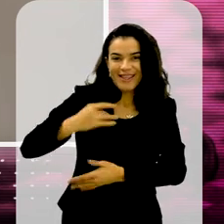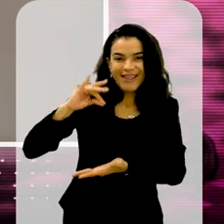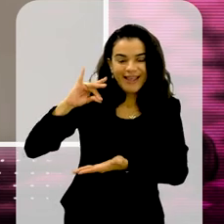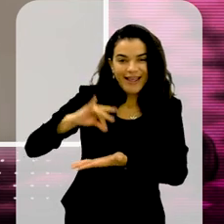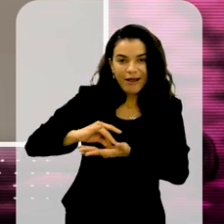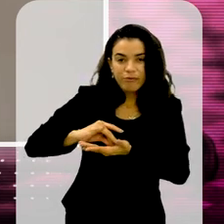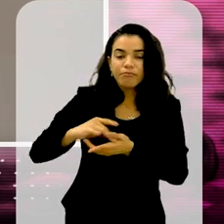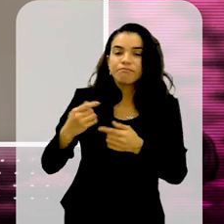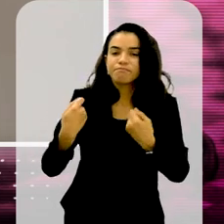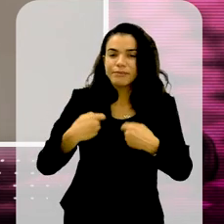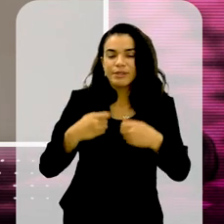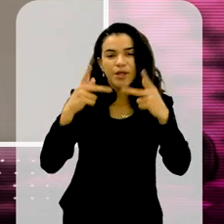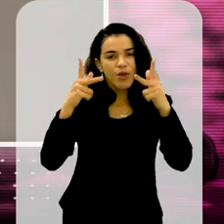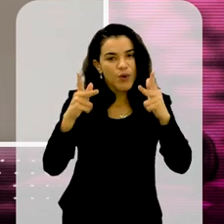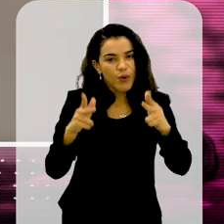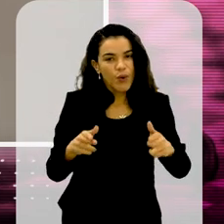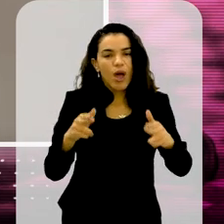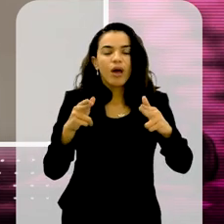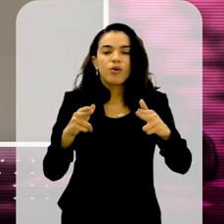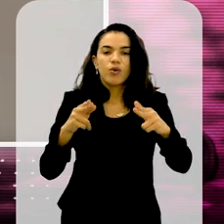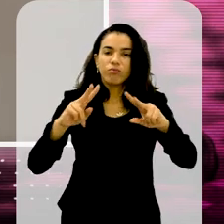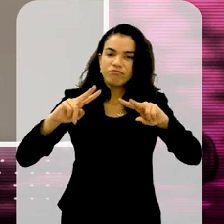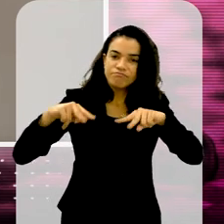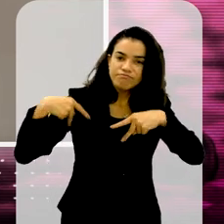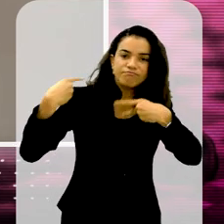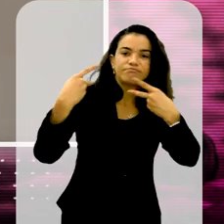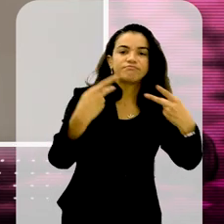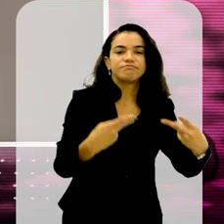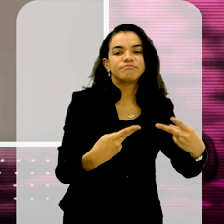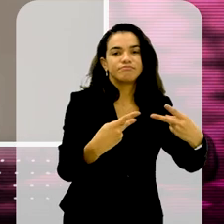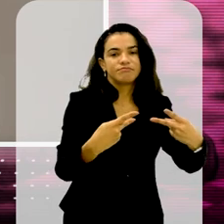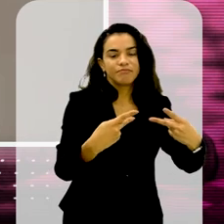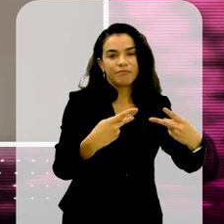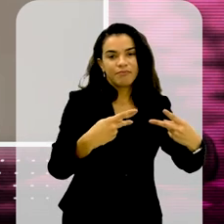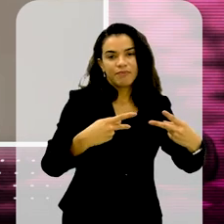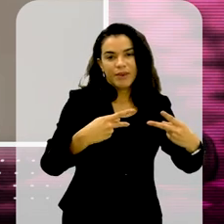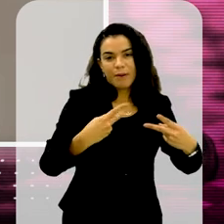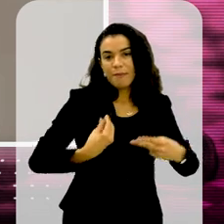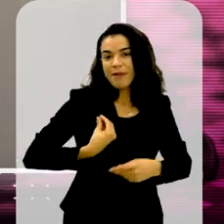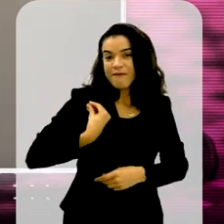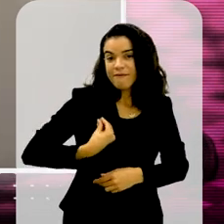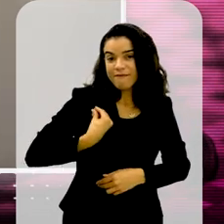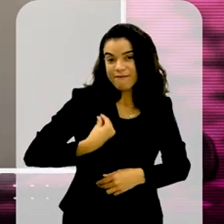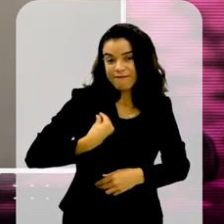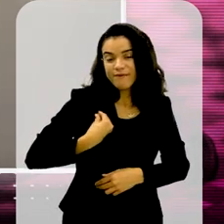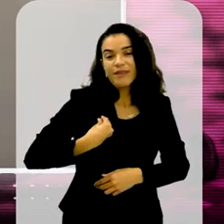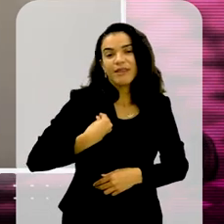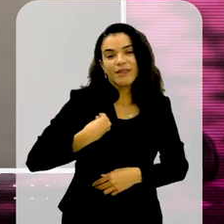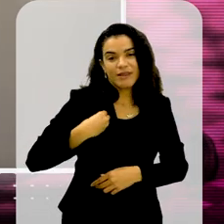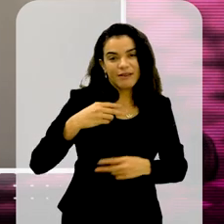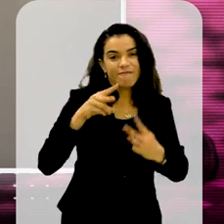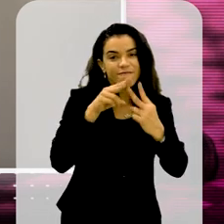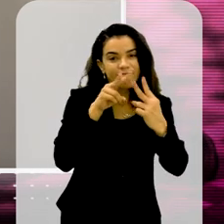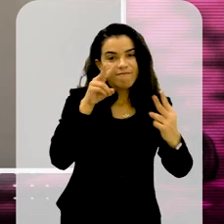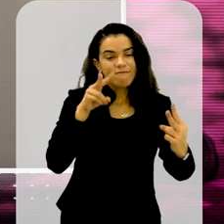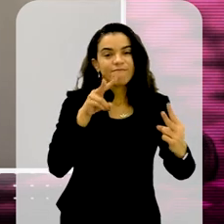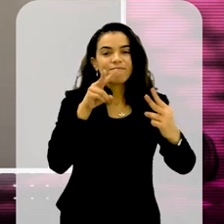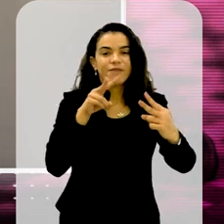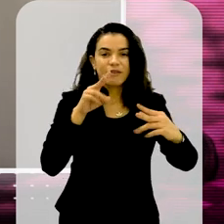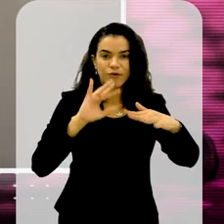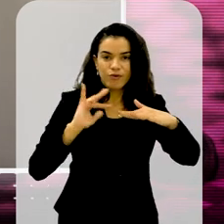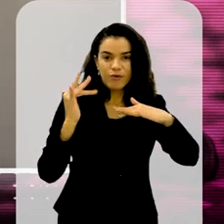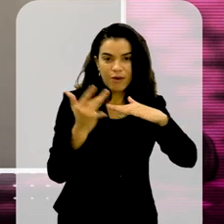físico, né? No mundo real, a gente precisa transportar esses mesmos cuidados para os nossos meios e